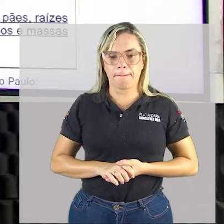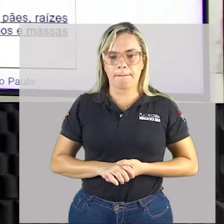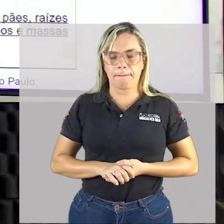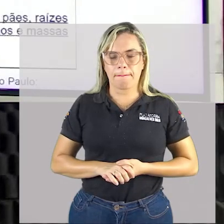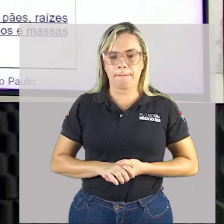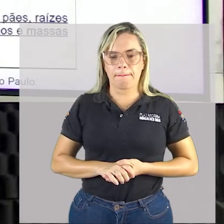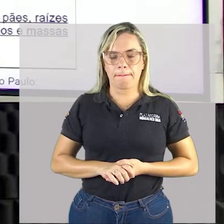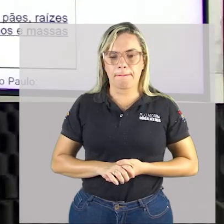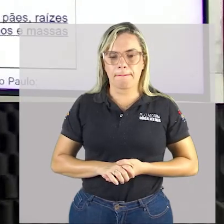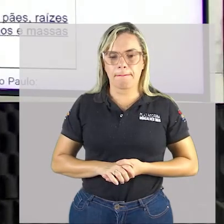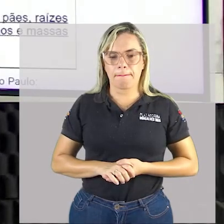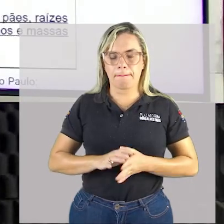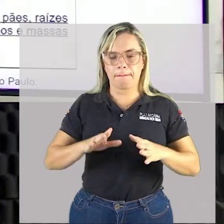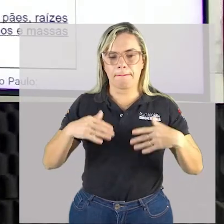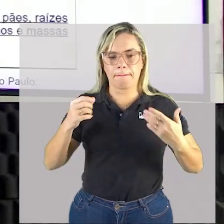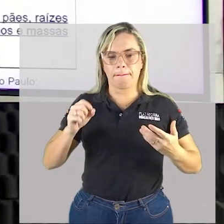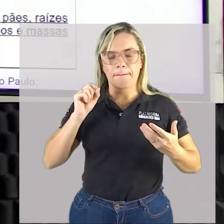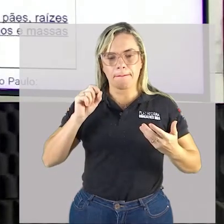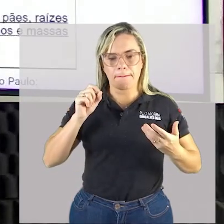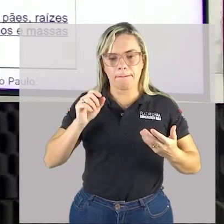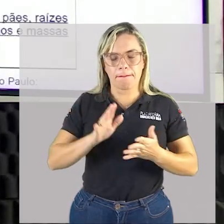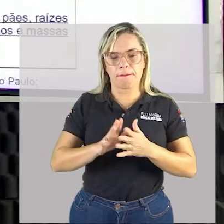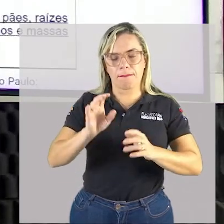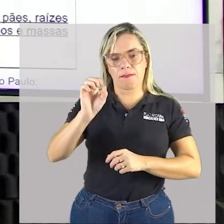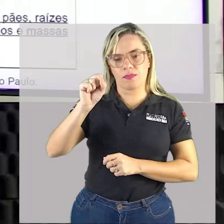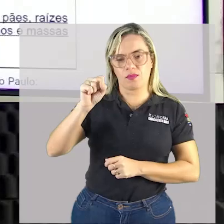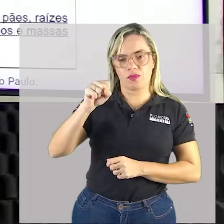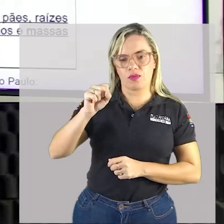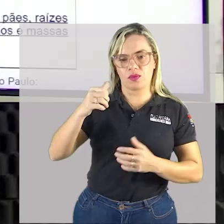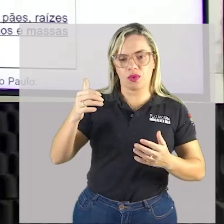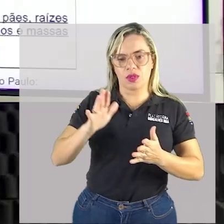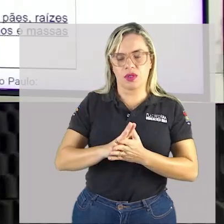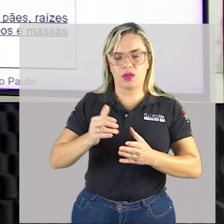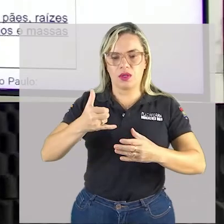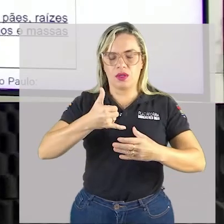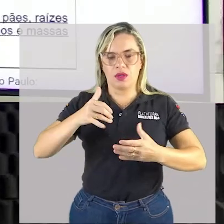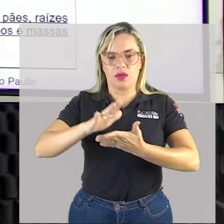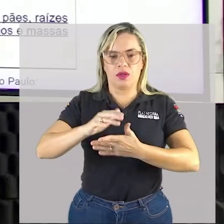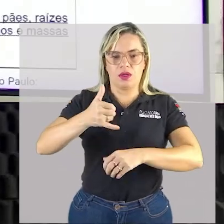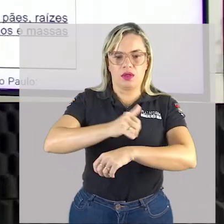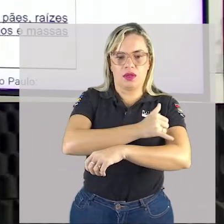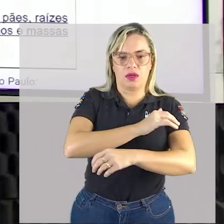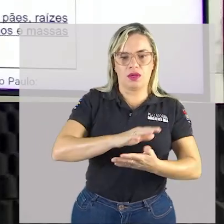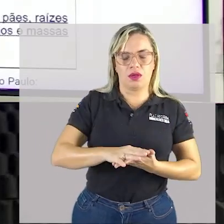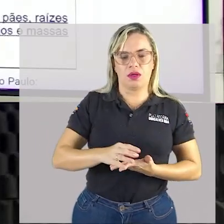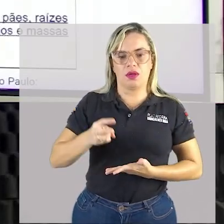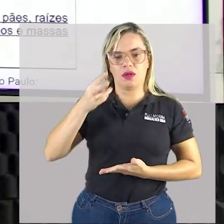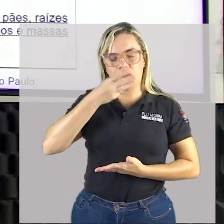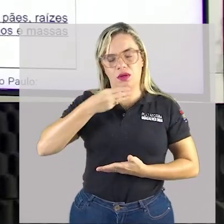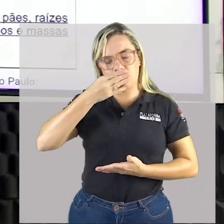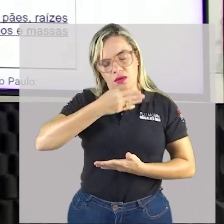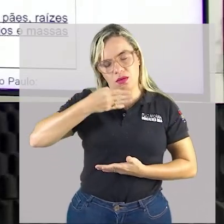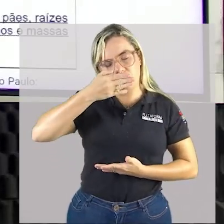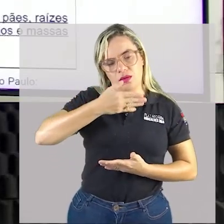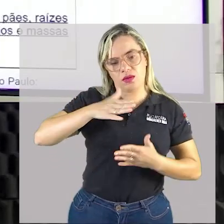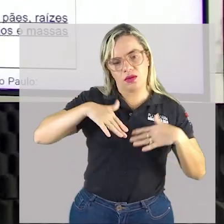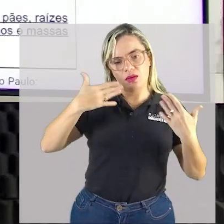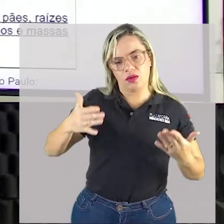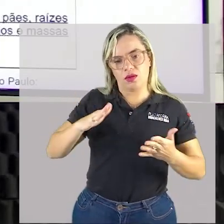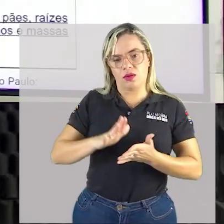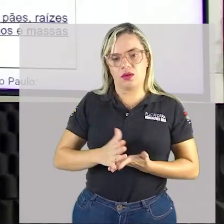Lipídios e glicídios predominantes no nível 4, óleos e gorduras, açúcares e doces, né? Então tá